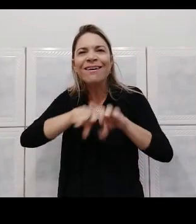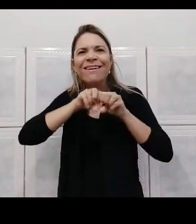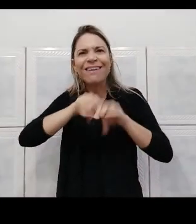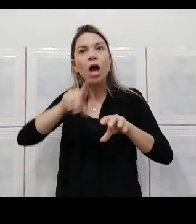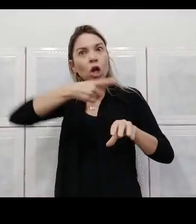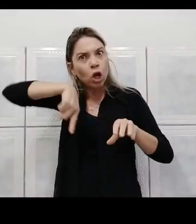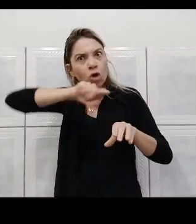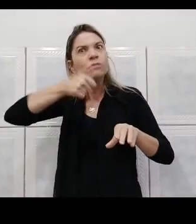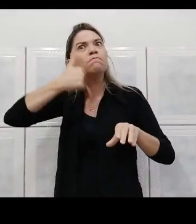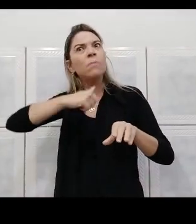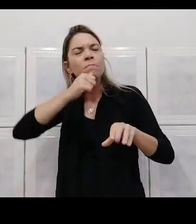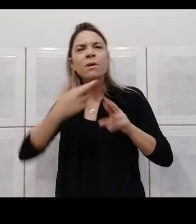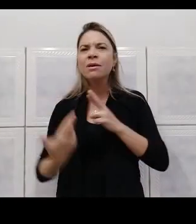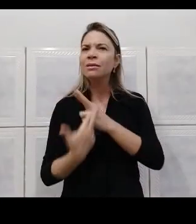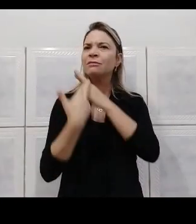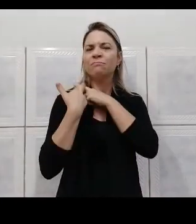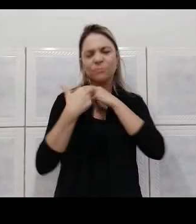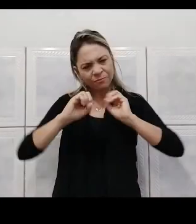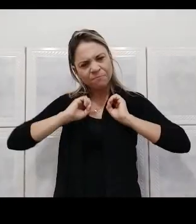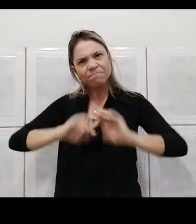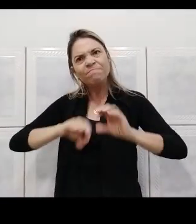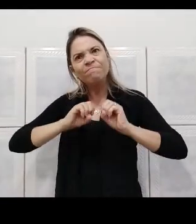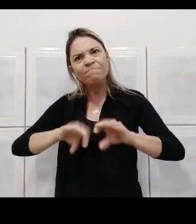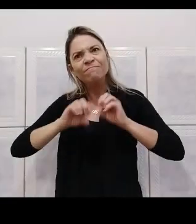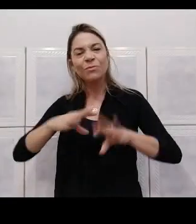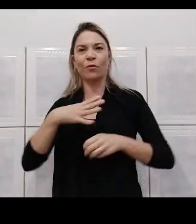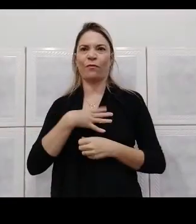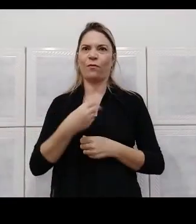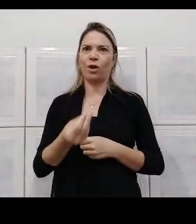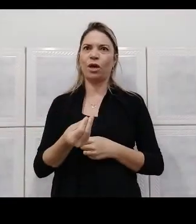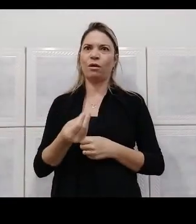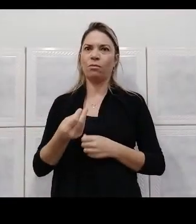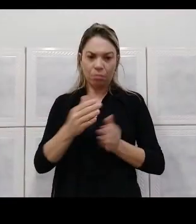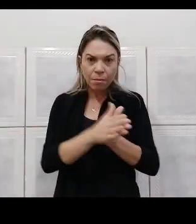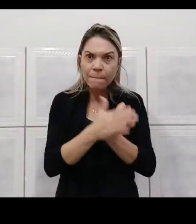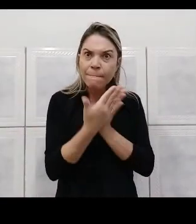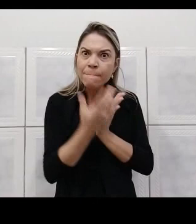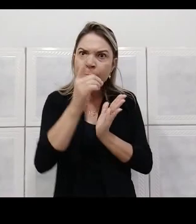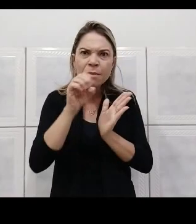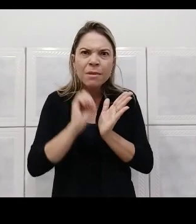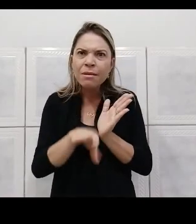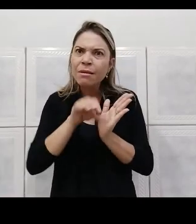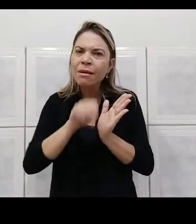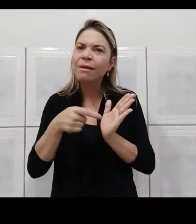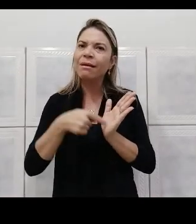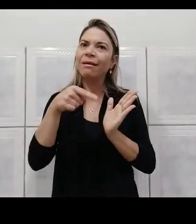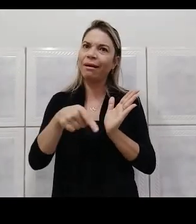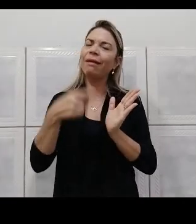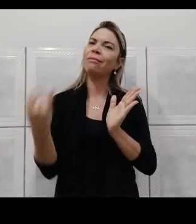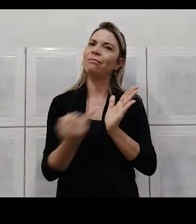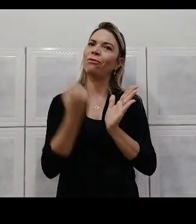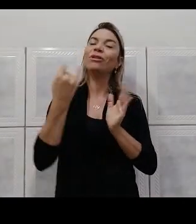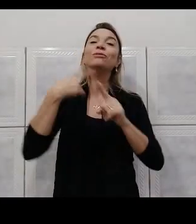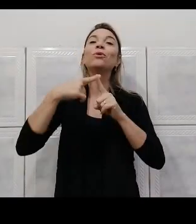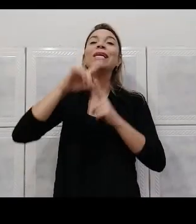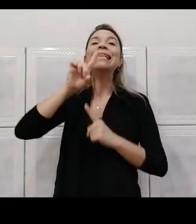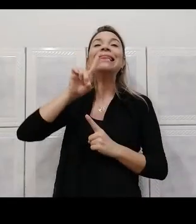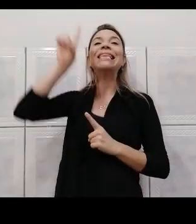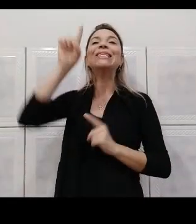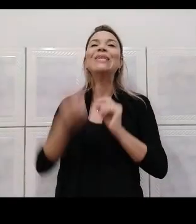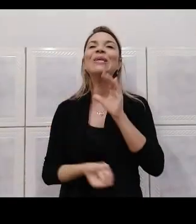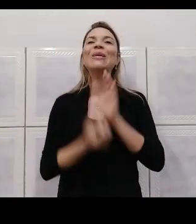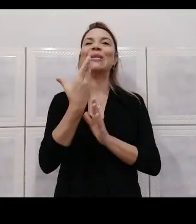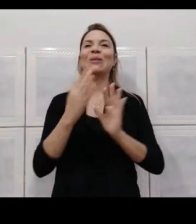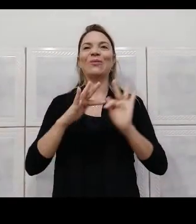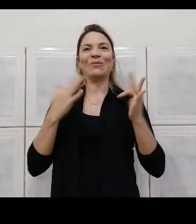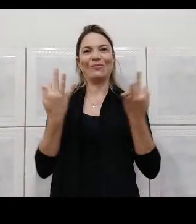que aprendeu com você. Deus criou a família. Ele se importa com a sua família. Ele te